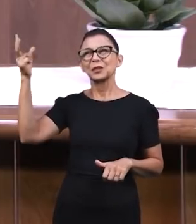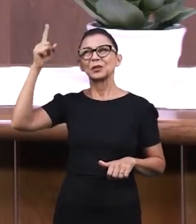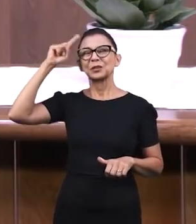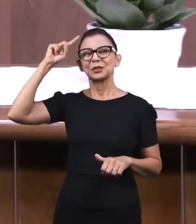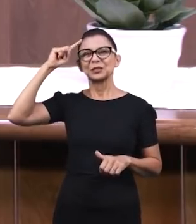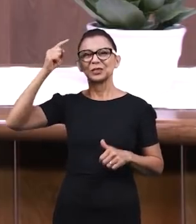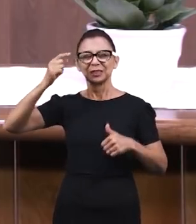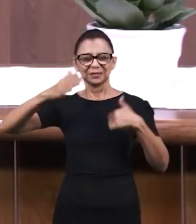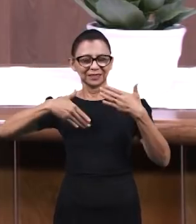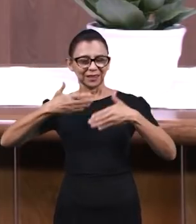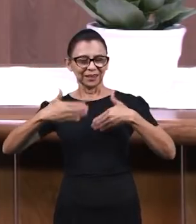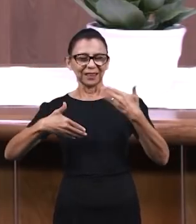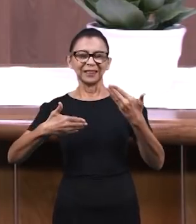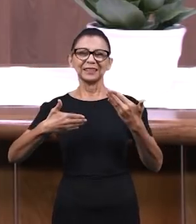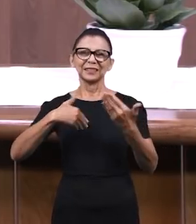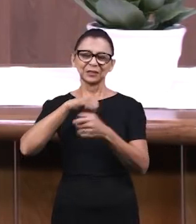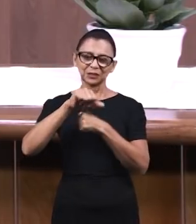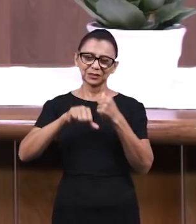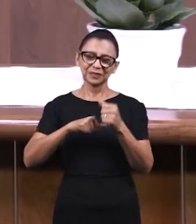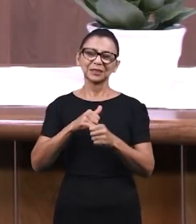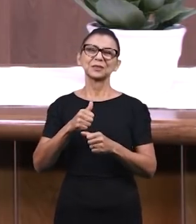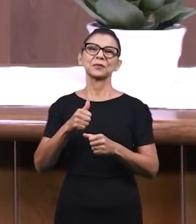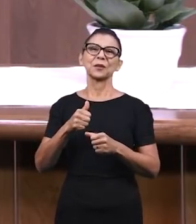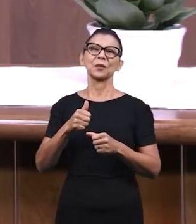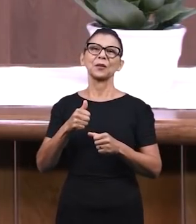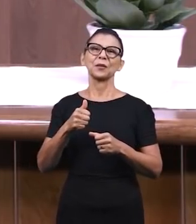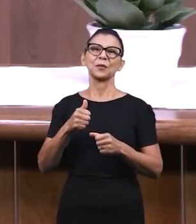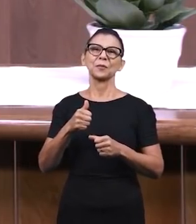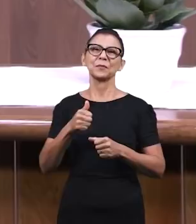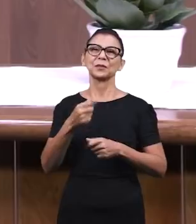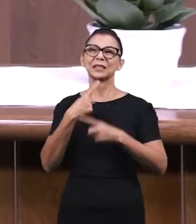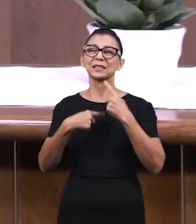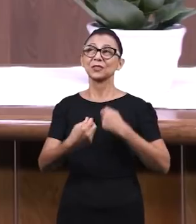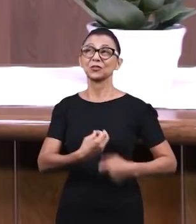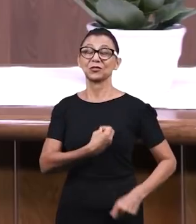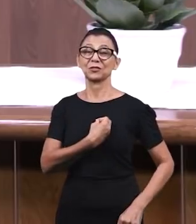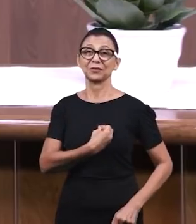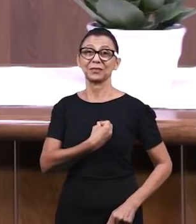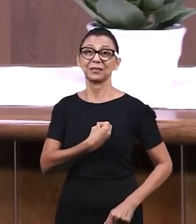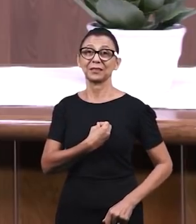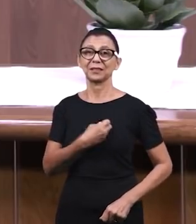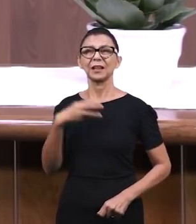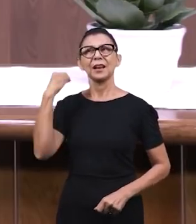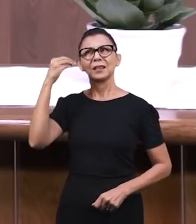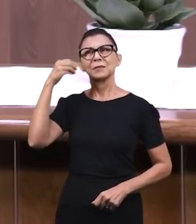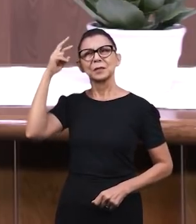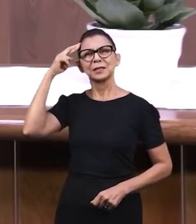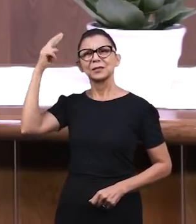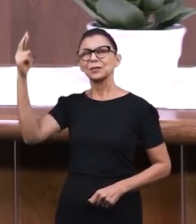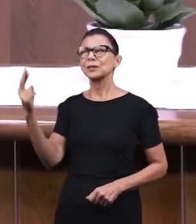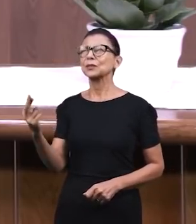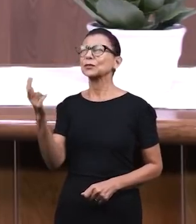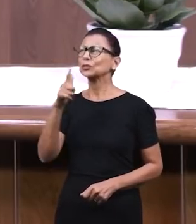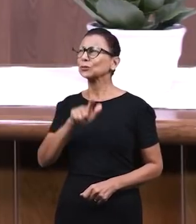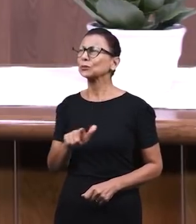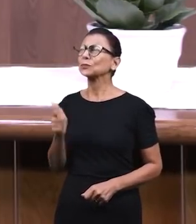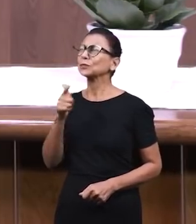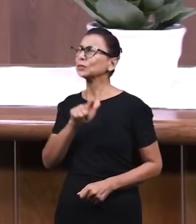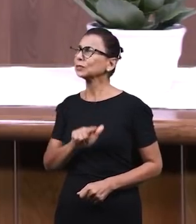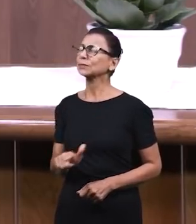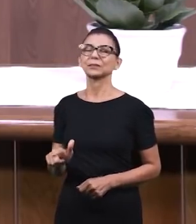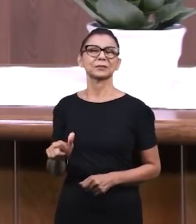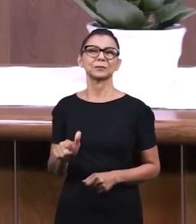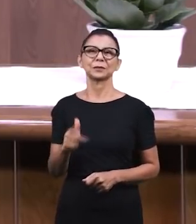nos renovas, tu nos alegras, tu renovas a alegria da vida, tu renovas, Senhor, a experiência contigo quando estamos aos teus